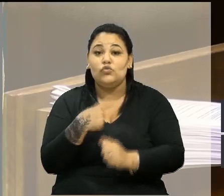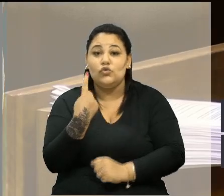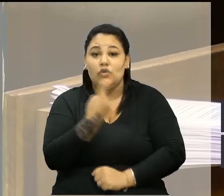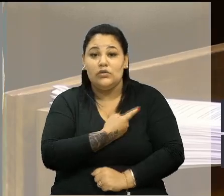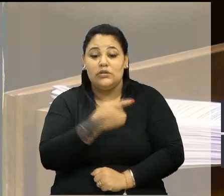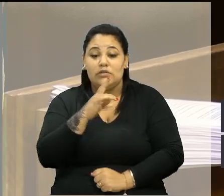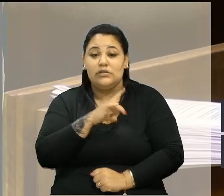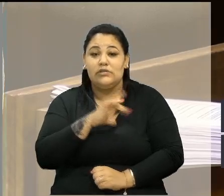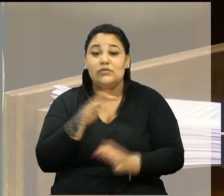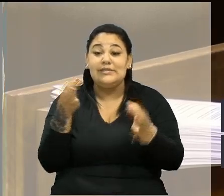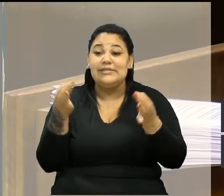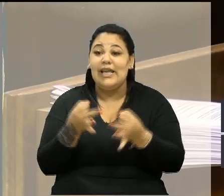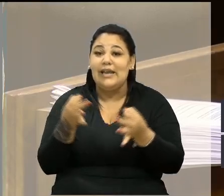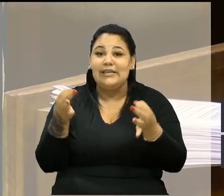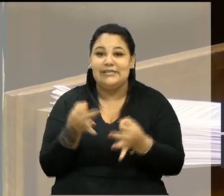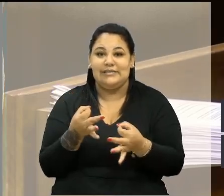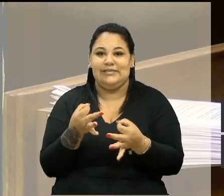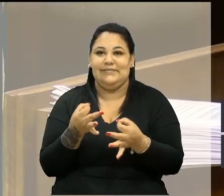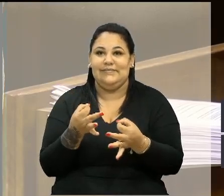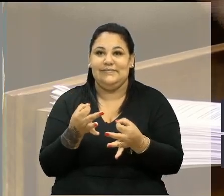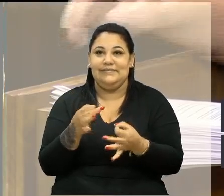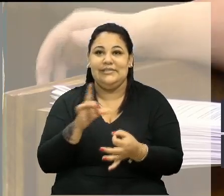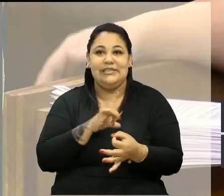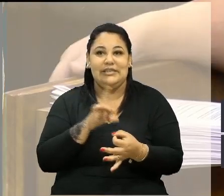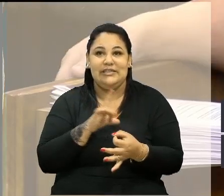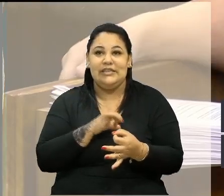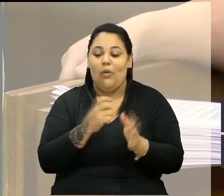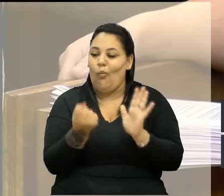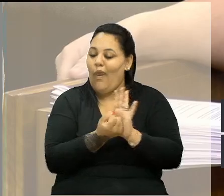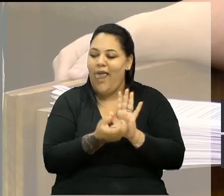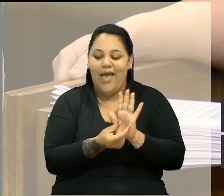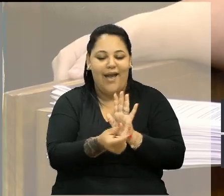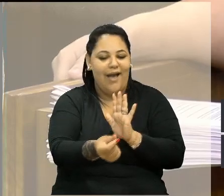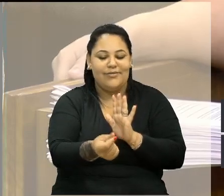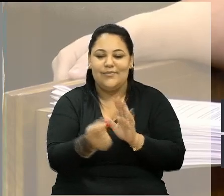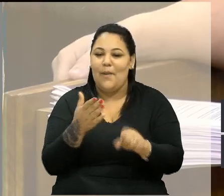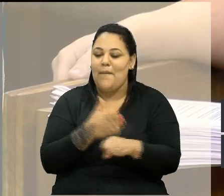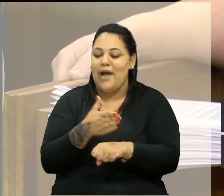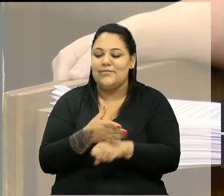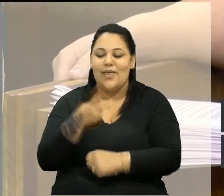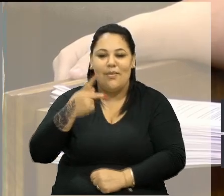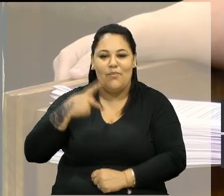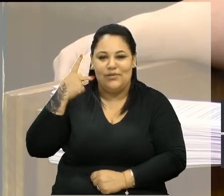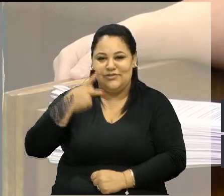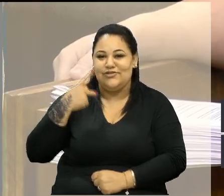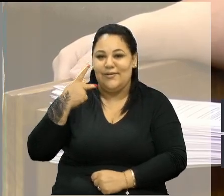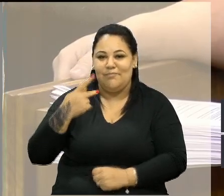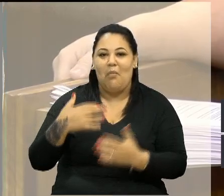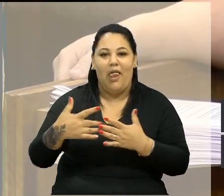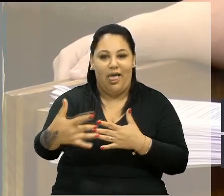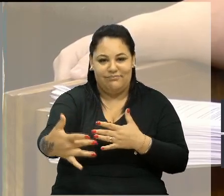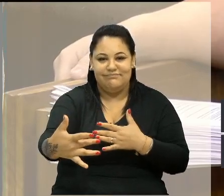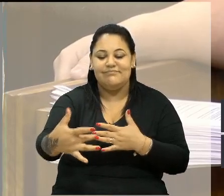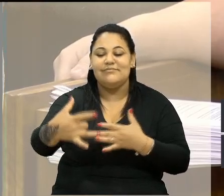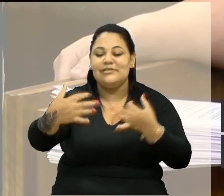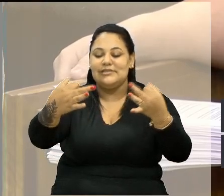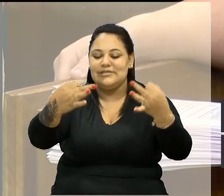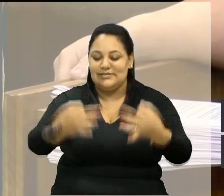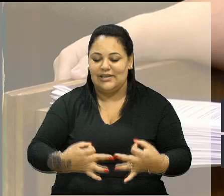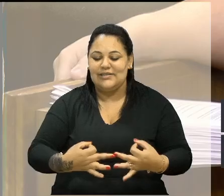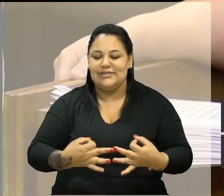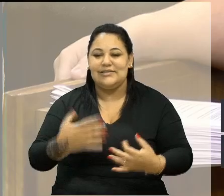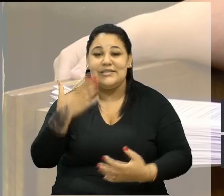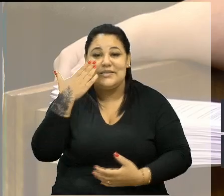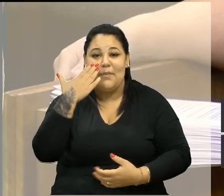Tenho certeza absoluta que tem um grande legado na política pela frente. Com certeza saber,